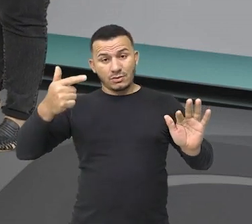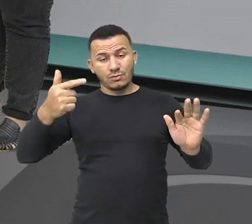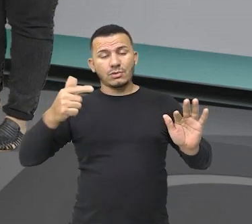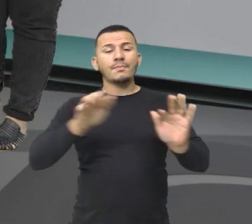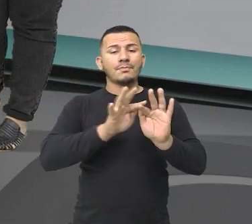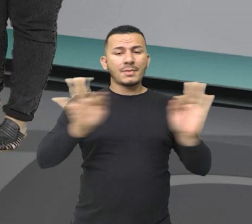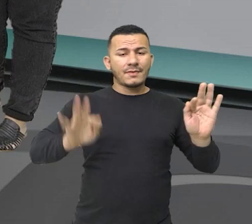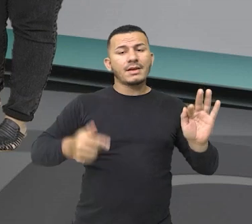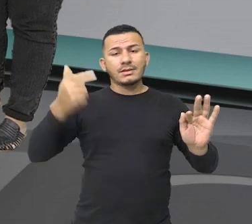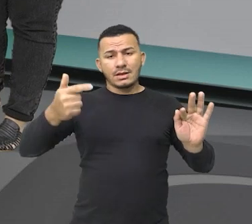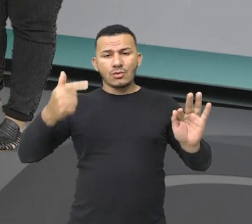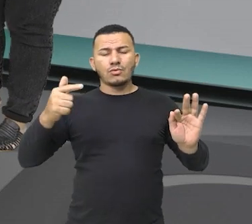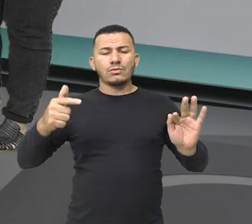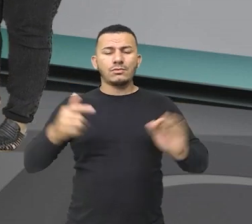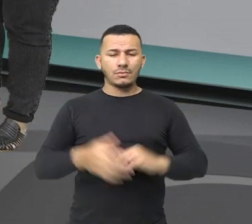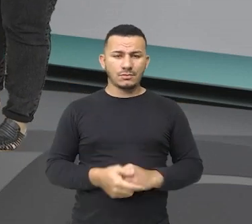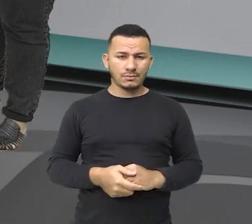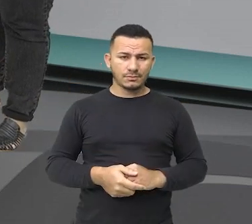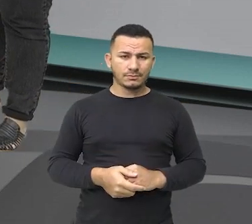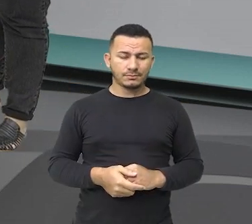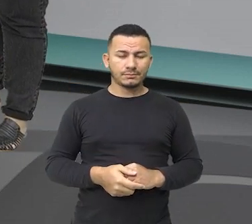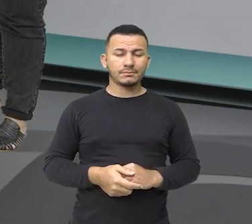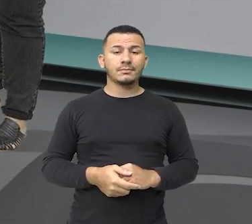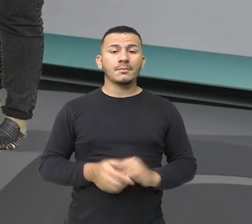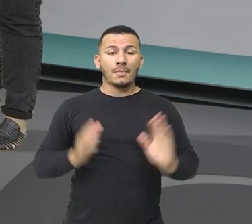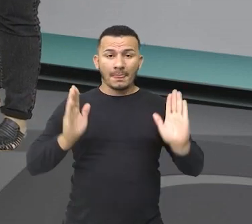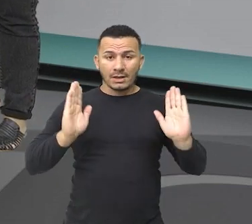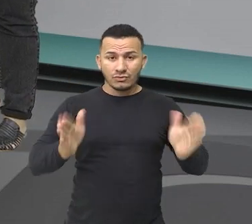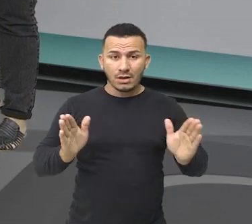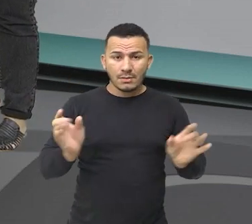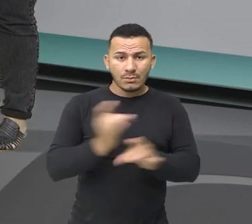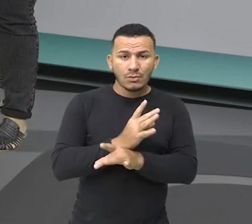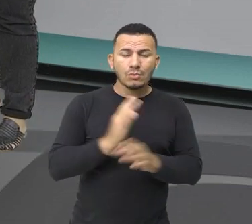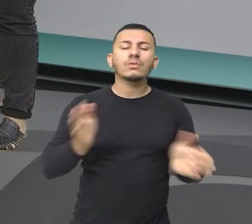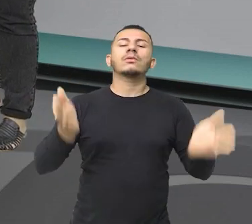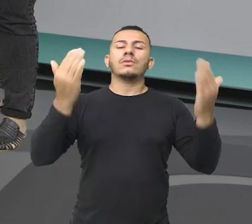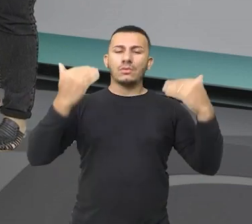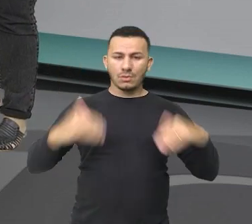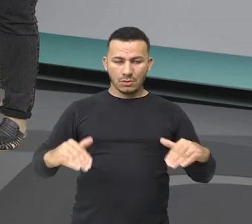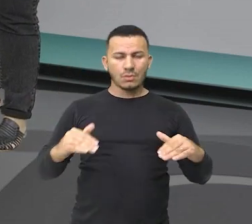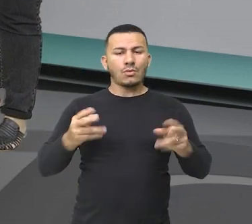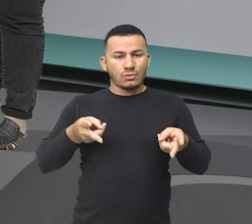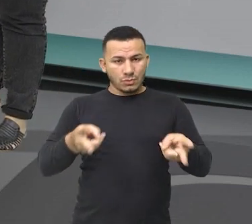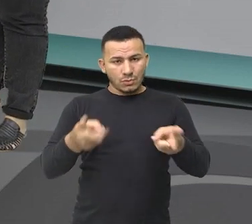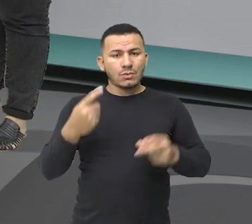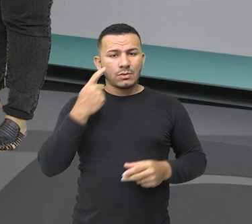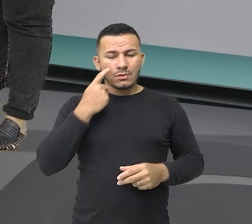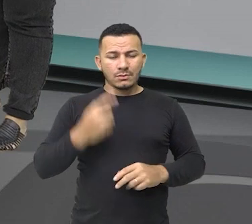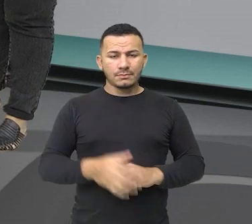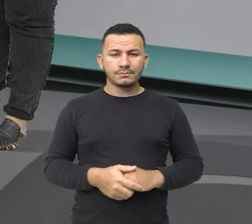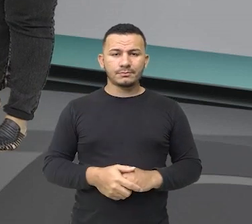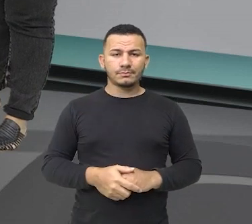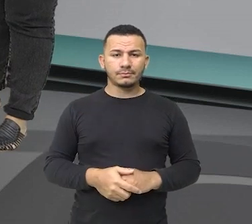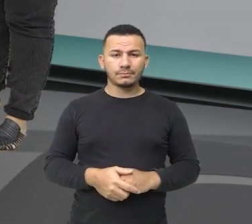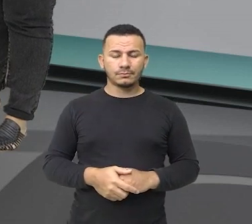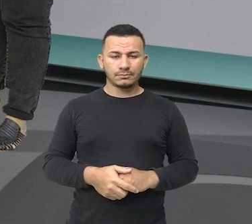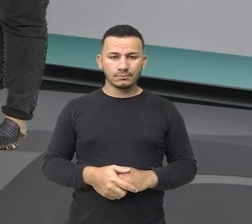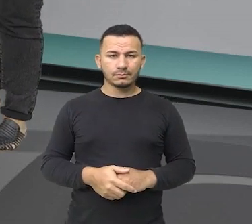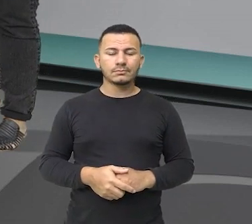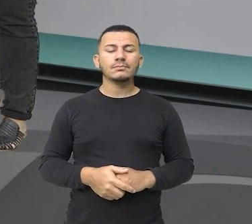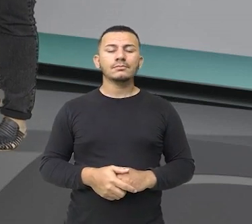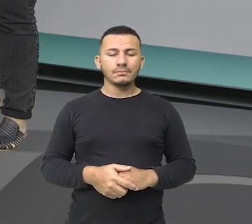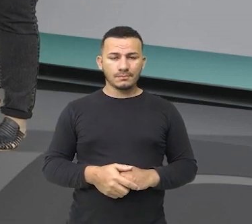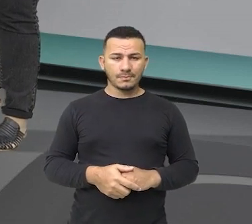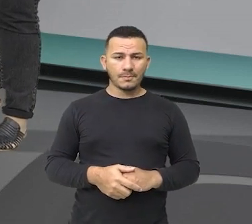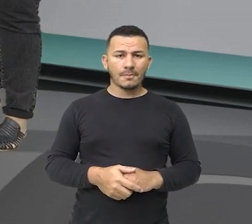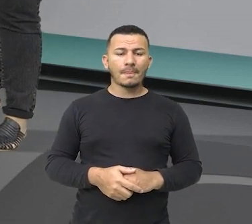vai desenvolver a ideia central. Depois, a gente continuou desenvolvendo. Olhem aqui. Ideia secundária. Em